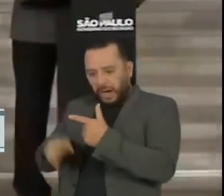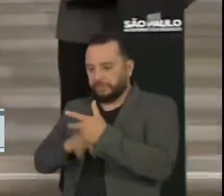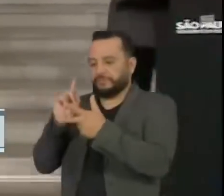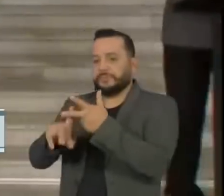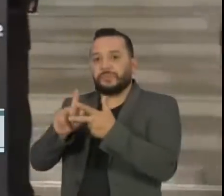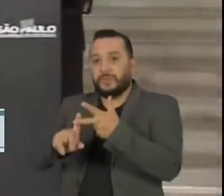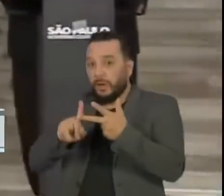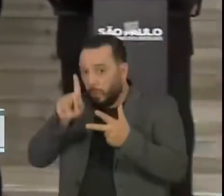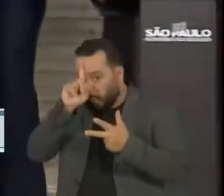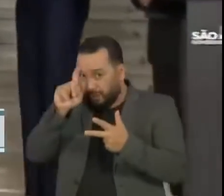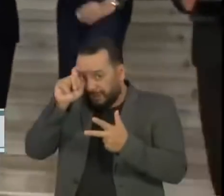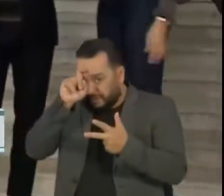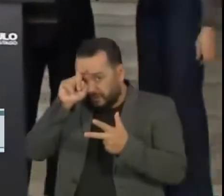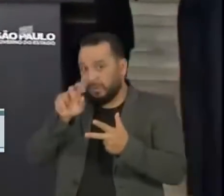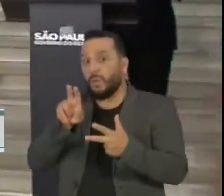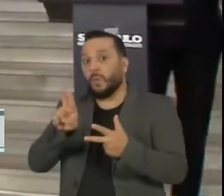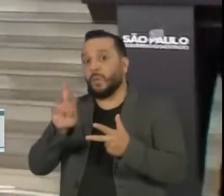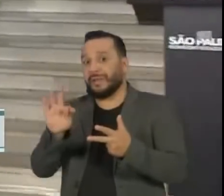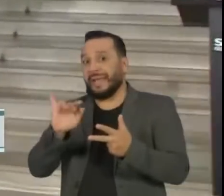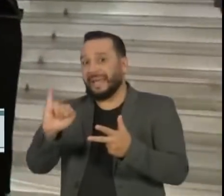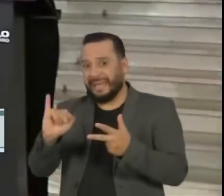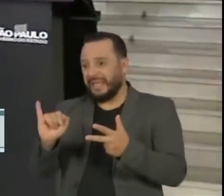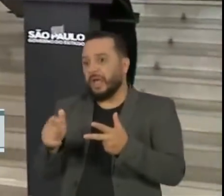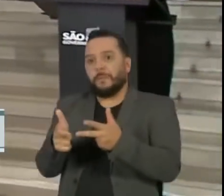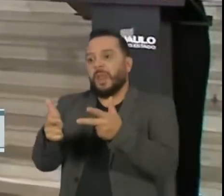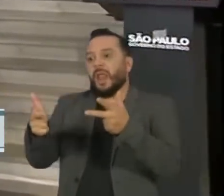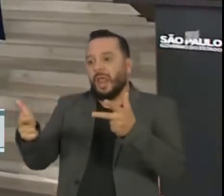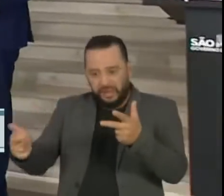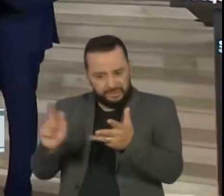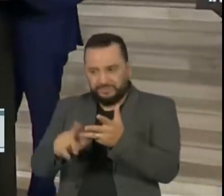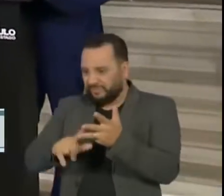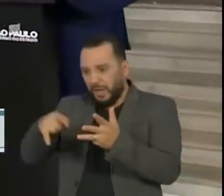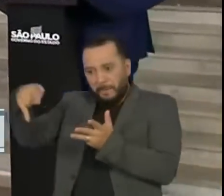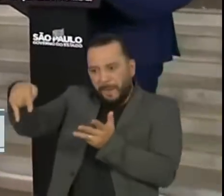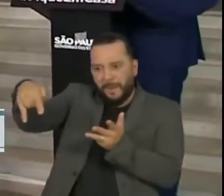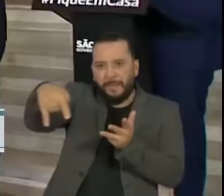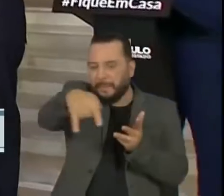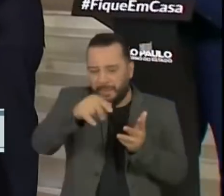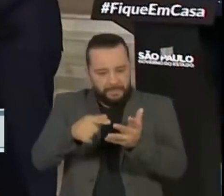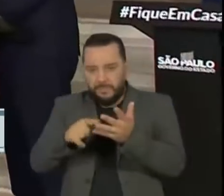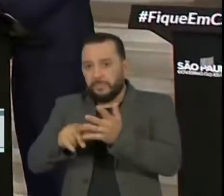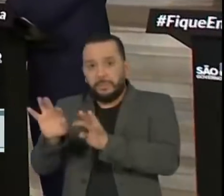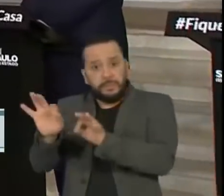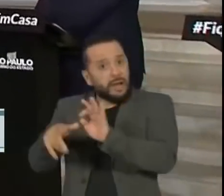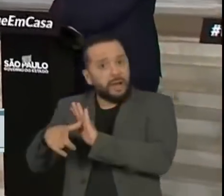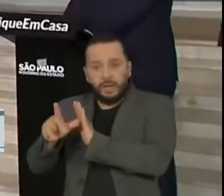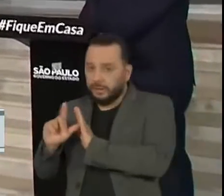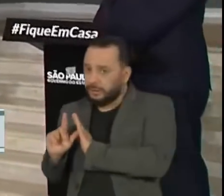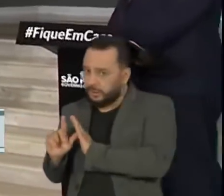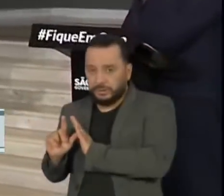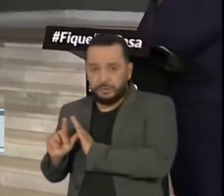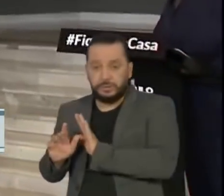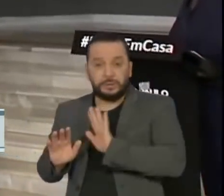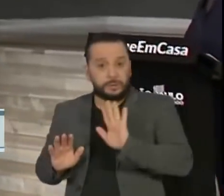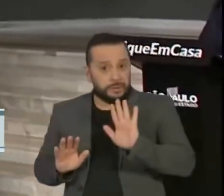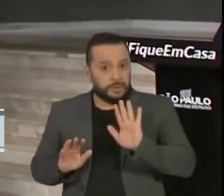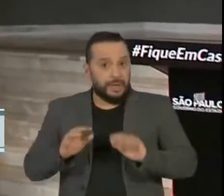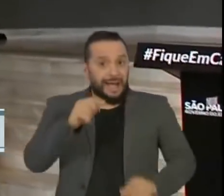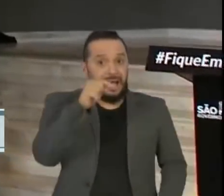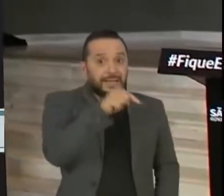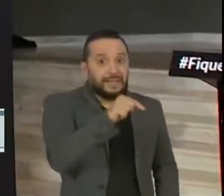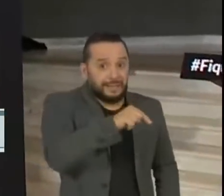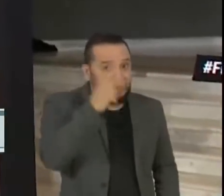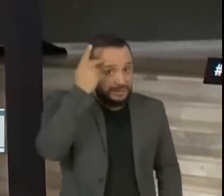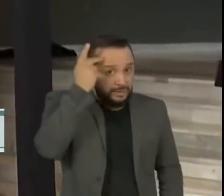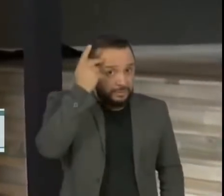UTI. E uma coisa importante, os óbitos que ocorreram em São Paulo não foram por